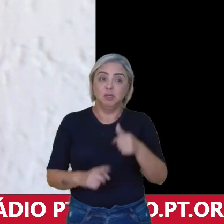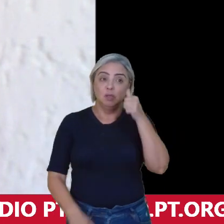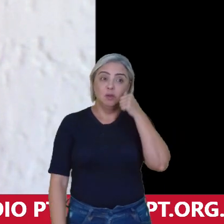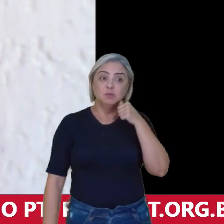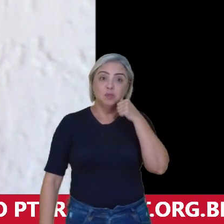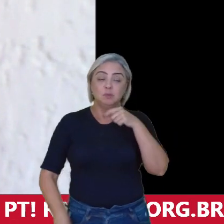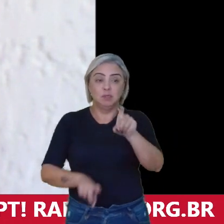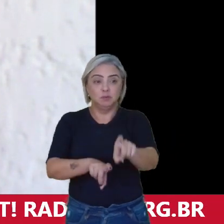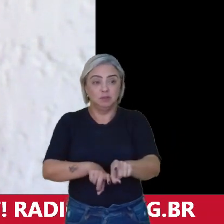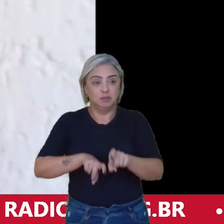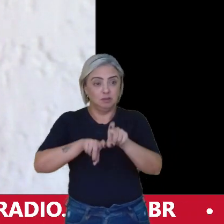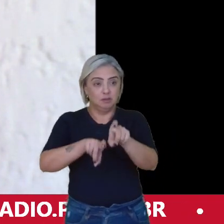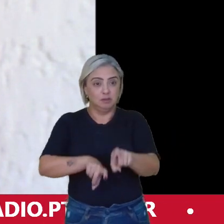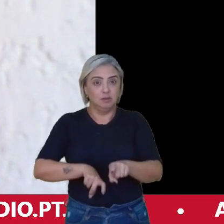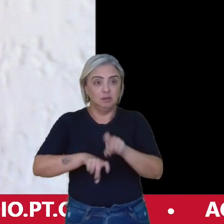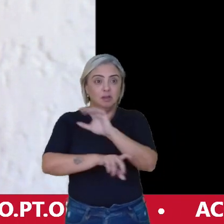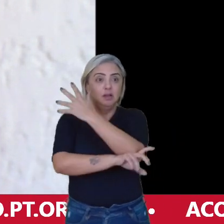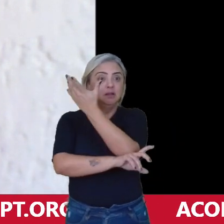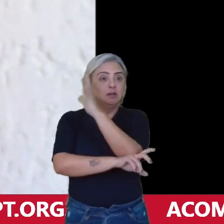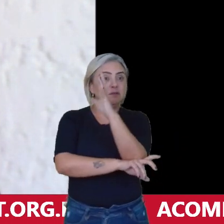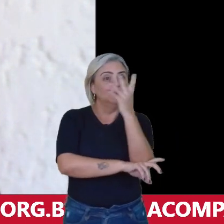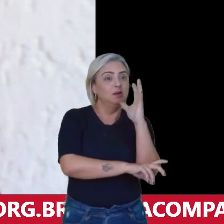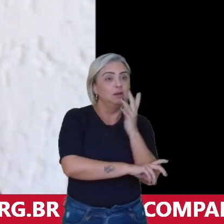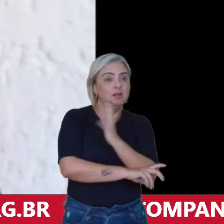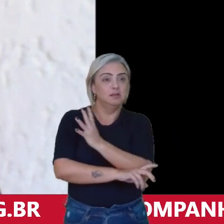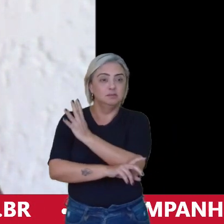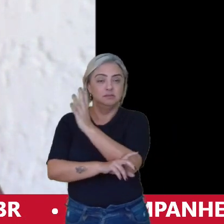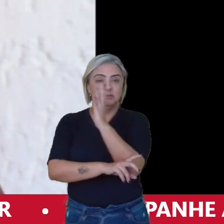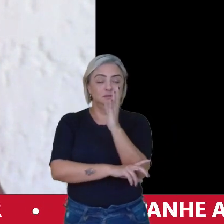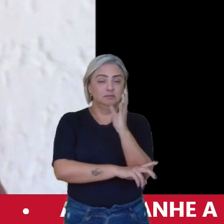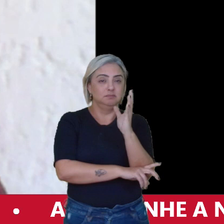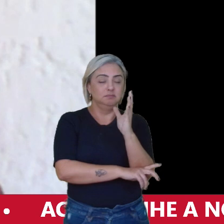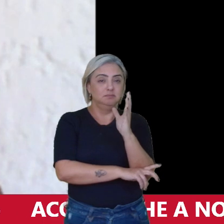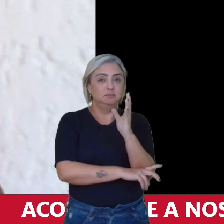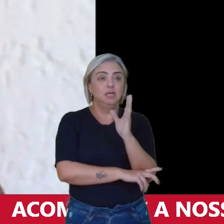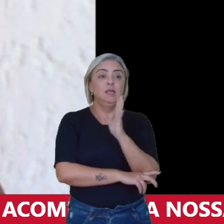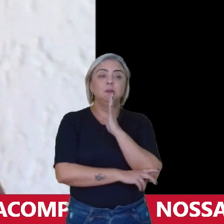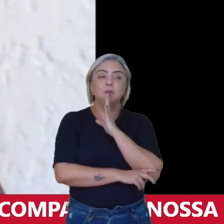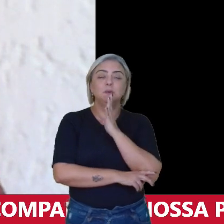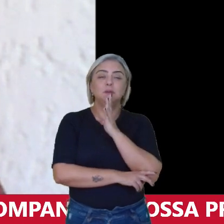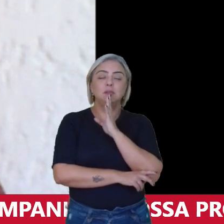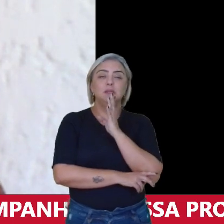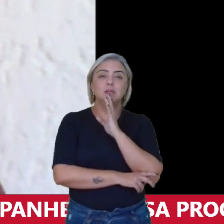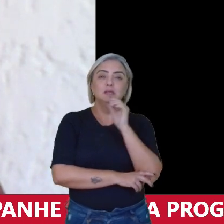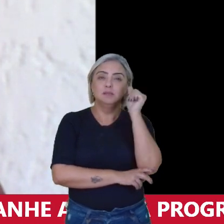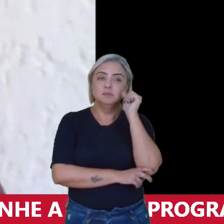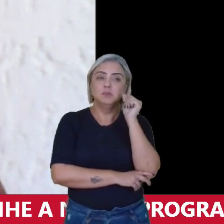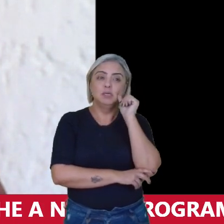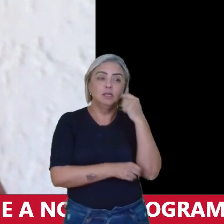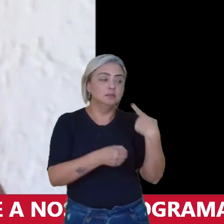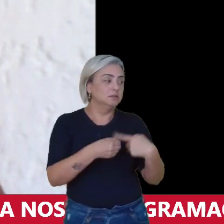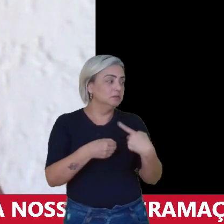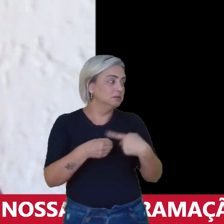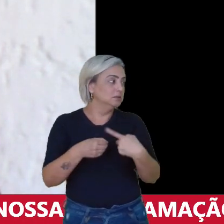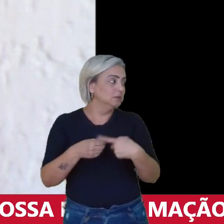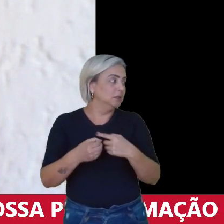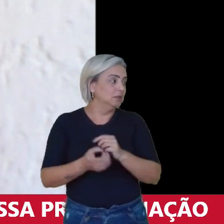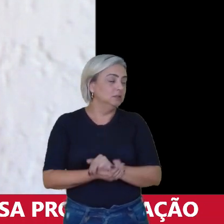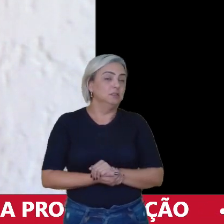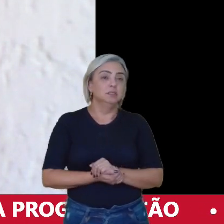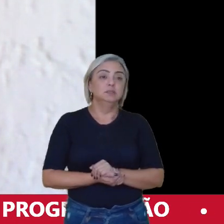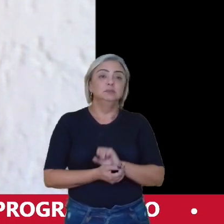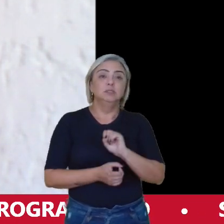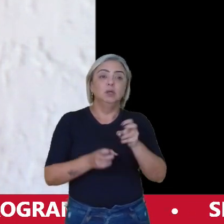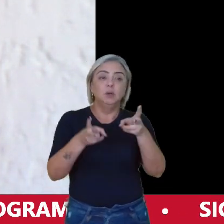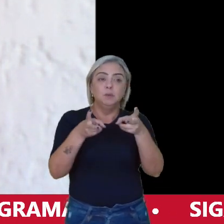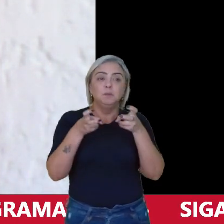do campo, né, da floresta, e conheço mulheres da cidade. Se eu for falar na perspectiva